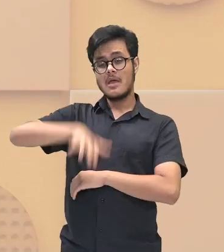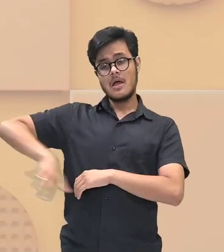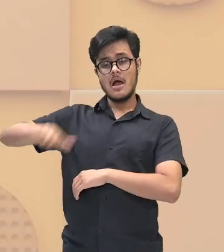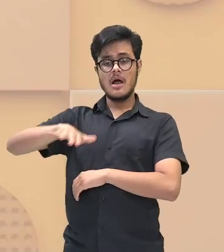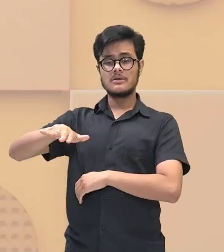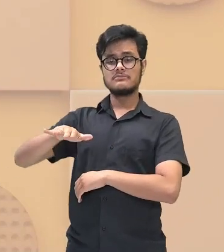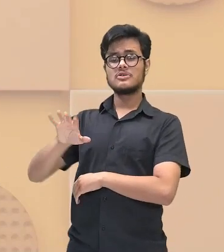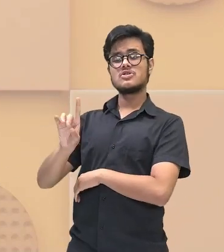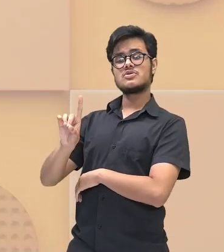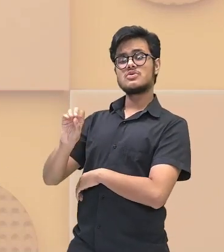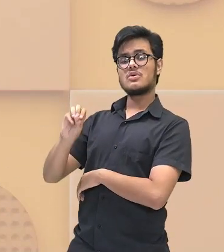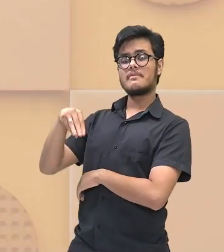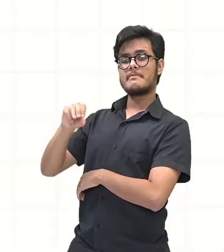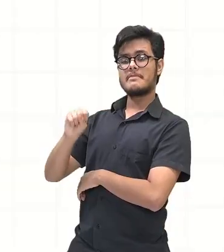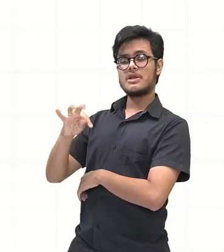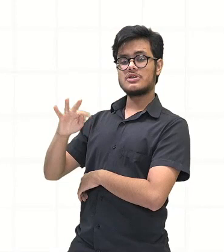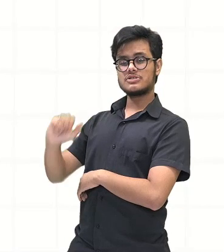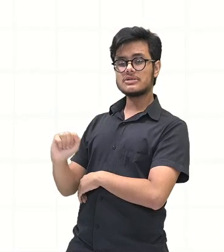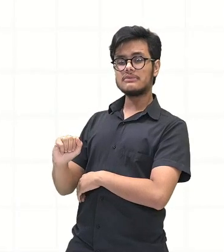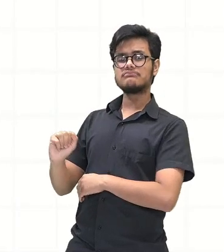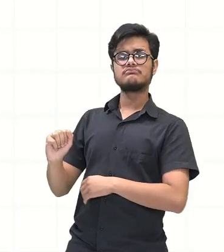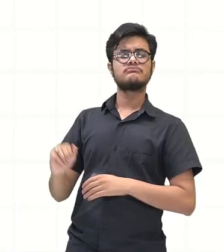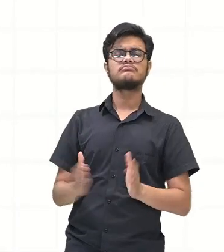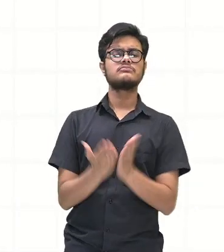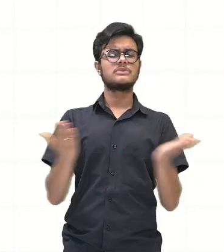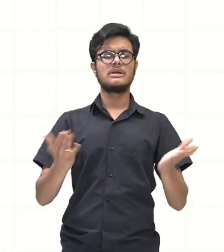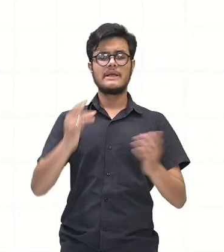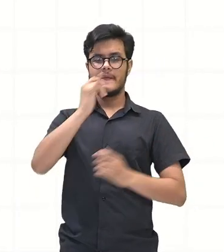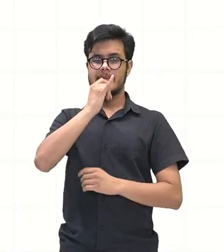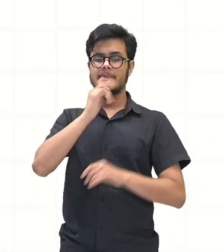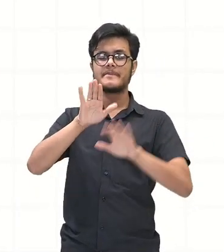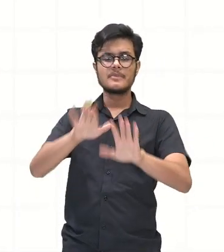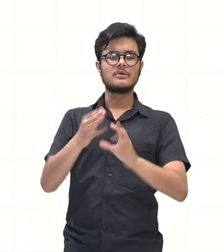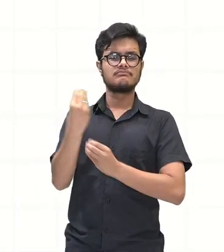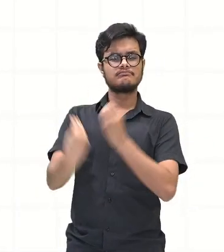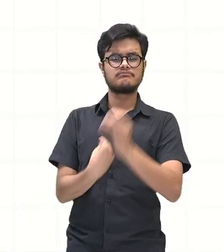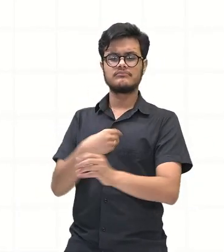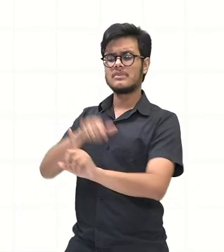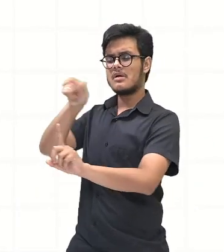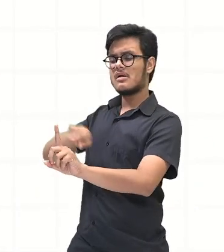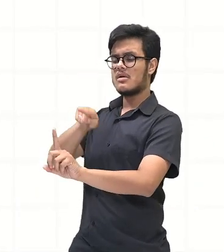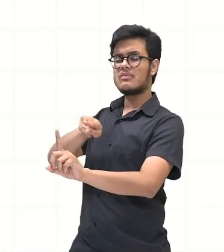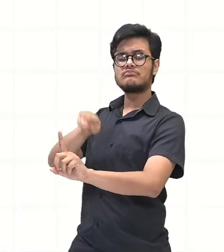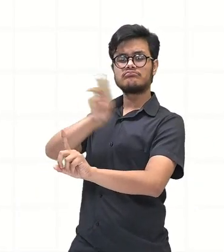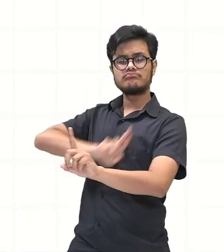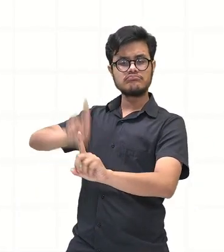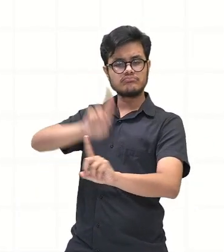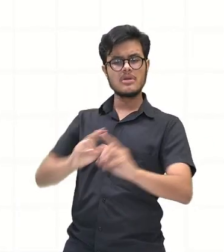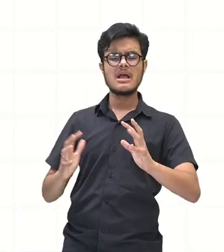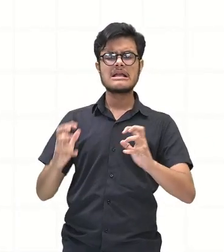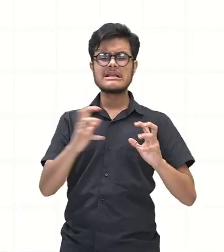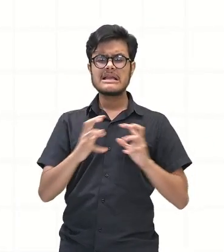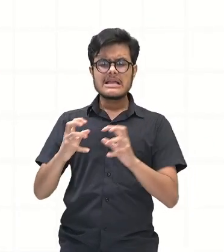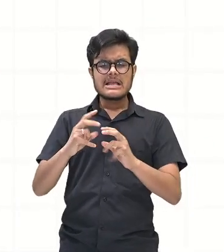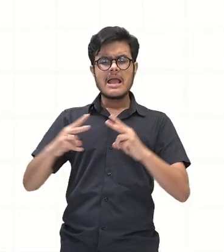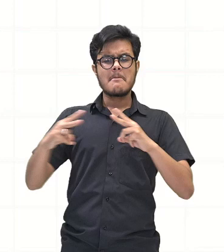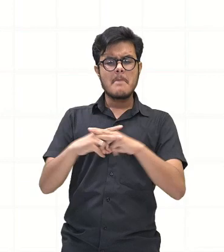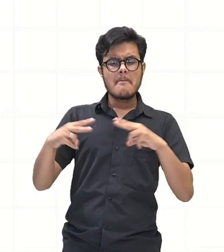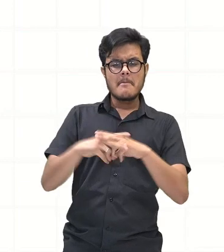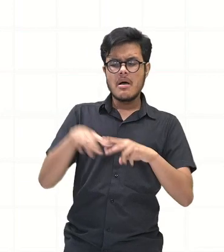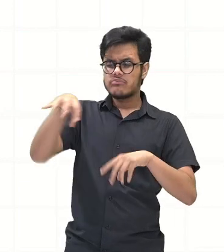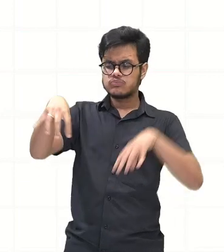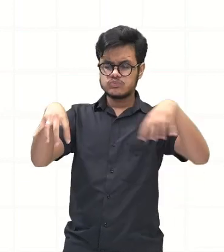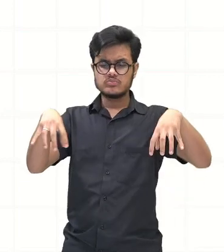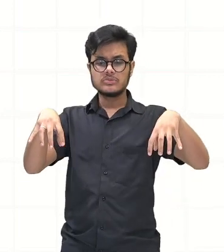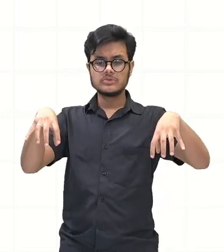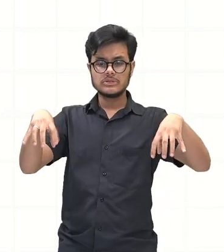doméstica. Olhem as características. Uma forma de obtenção de cativos eram através de guerras intertribais.